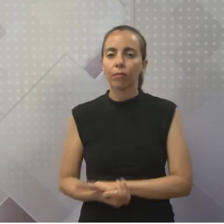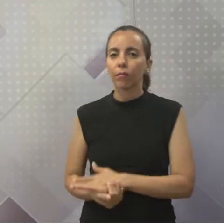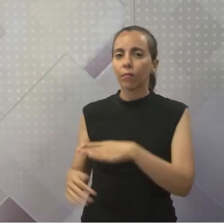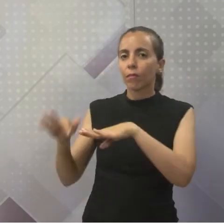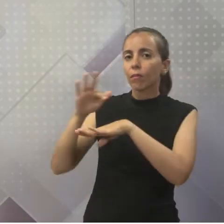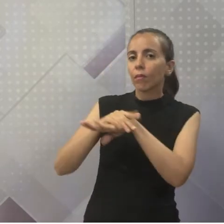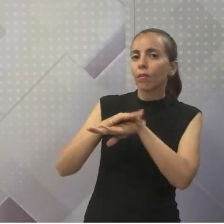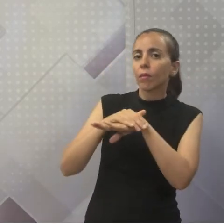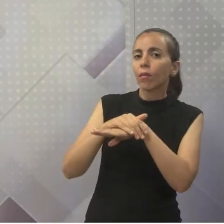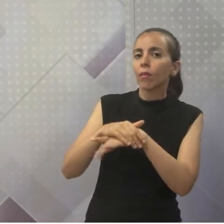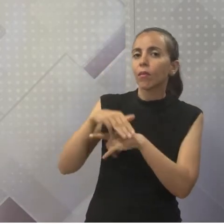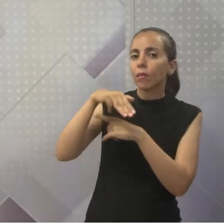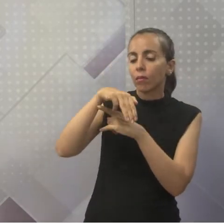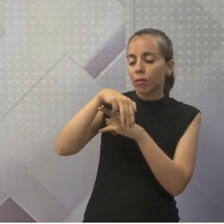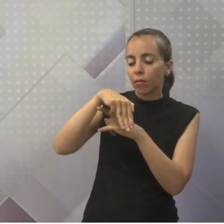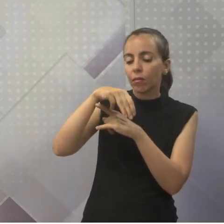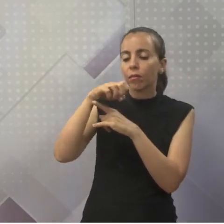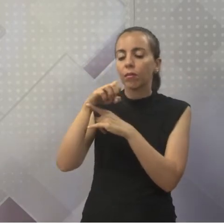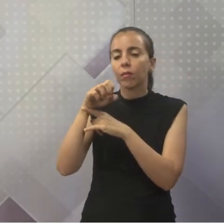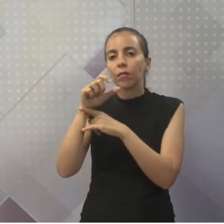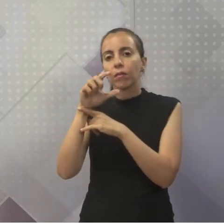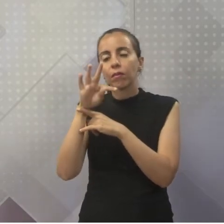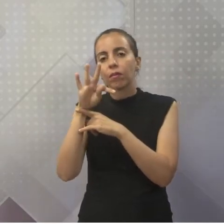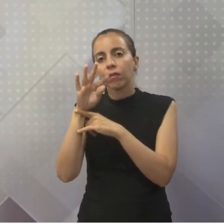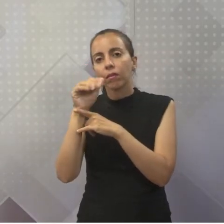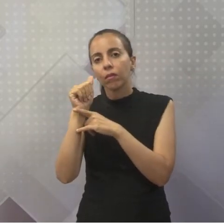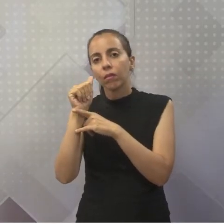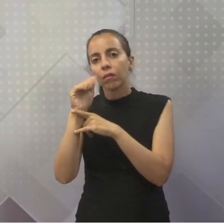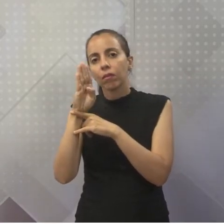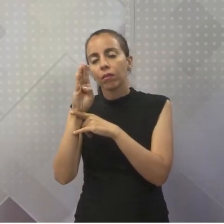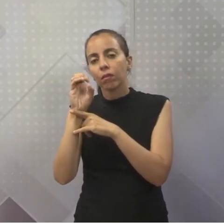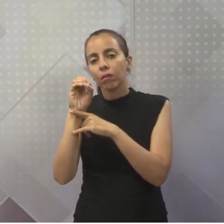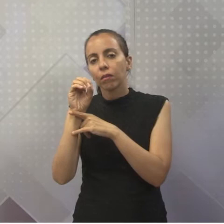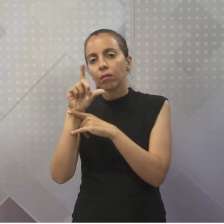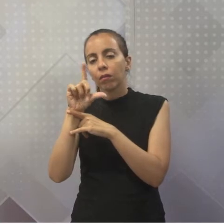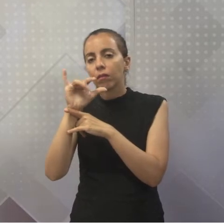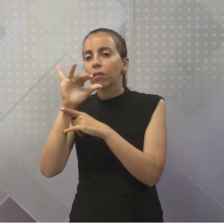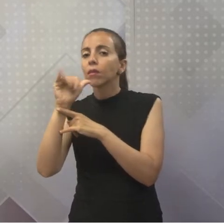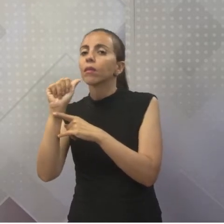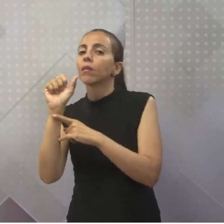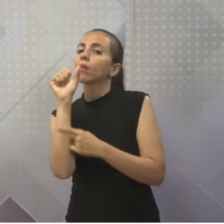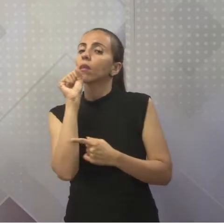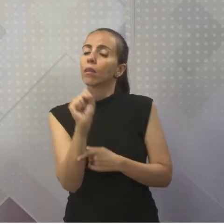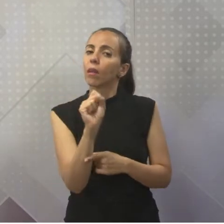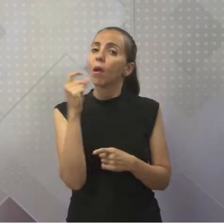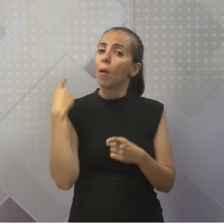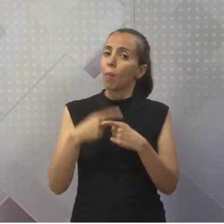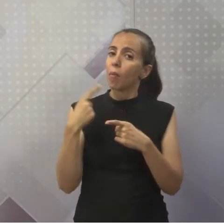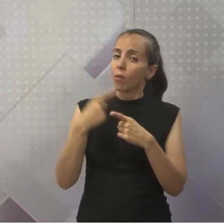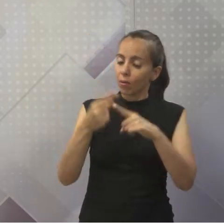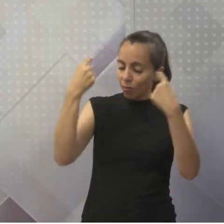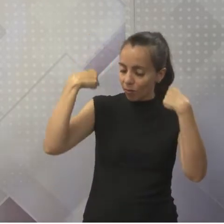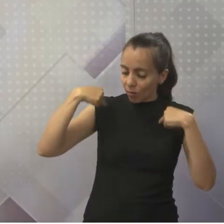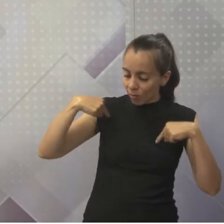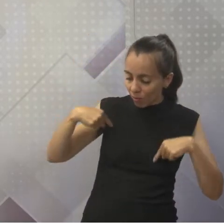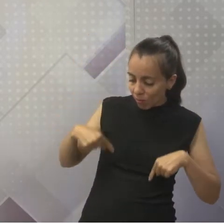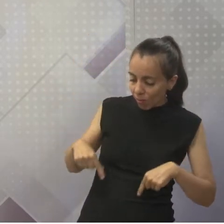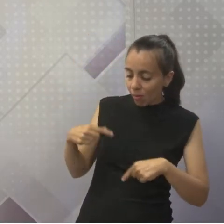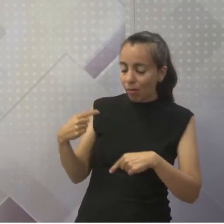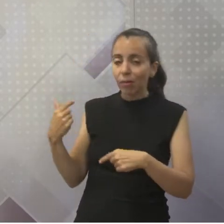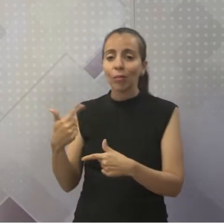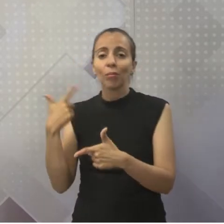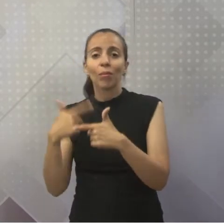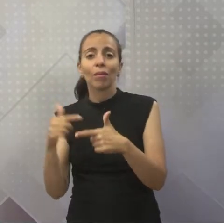Doenças metabólicas são resultantes de um funcionamento errado do organismo,